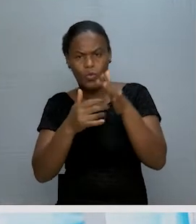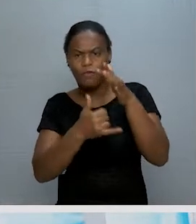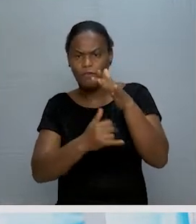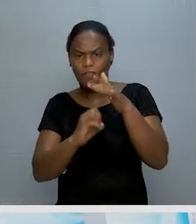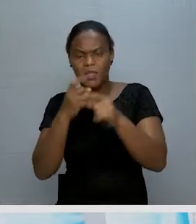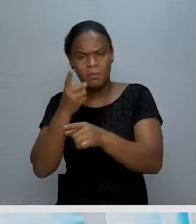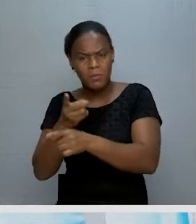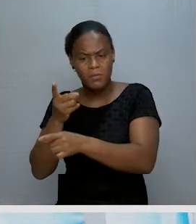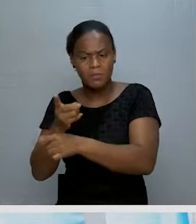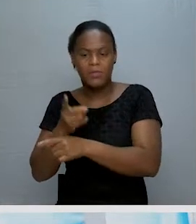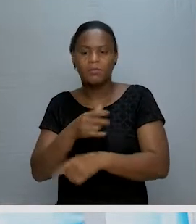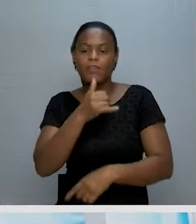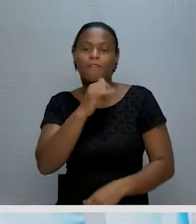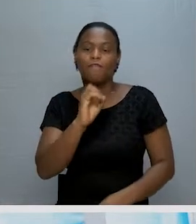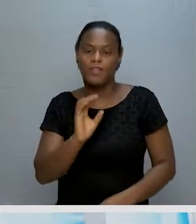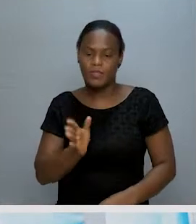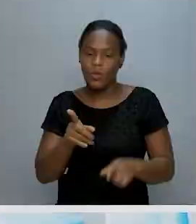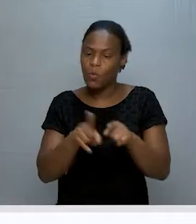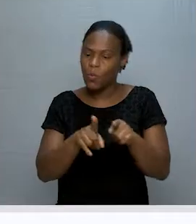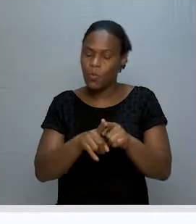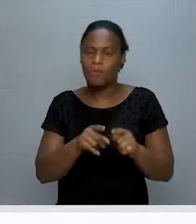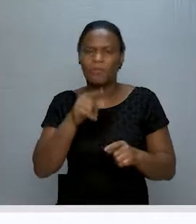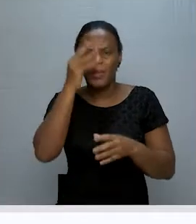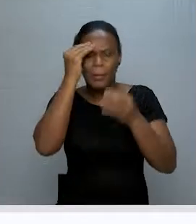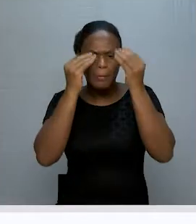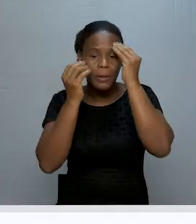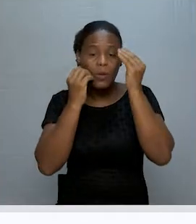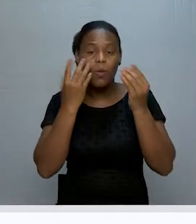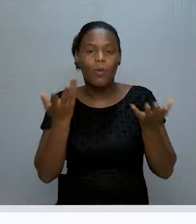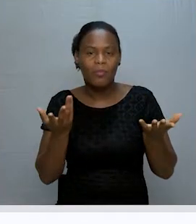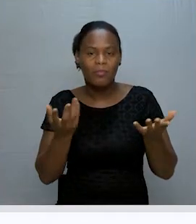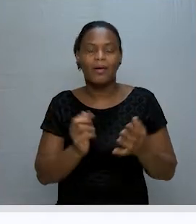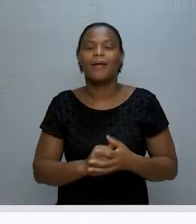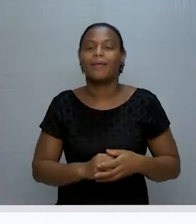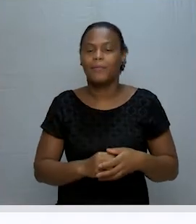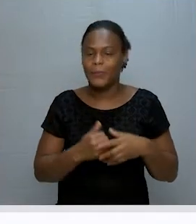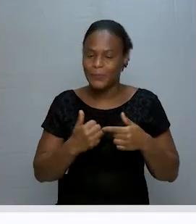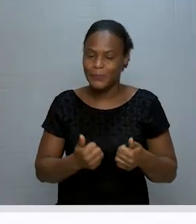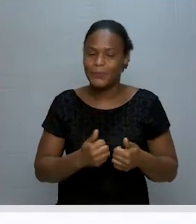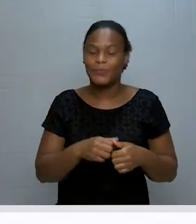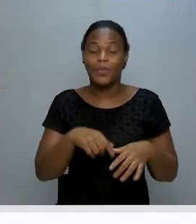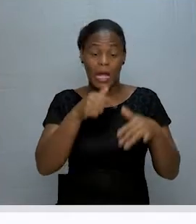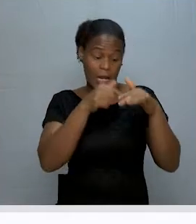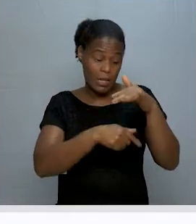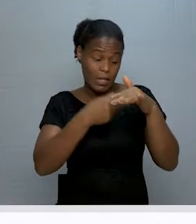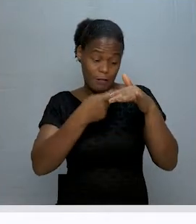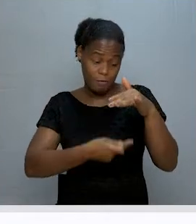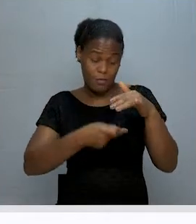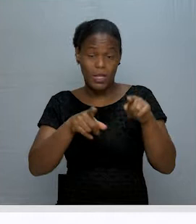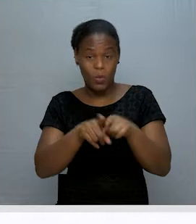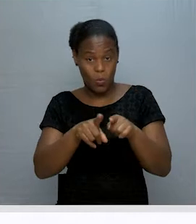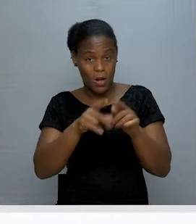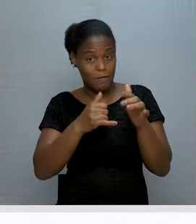todo, está com o mesmo denominador. Como é que aprenderam? Isso, o denominador fica